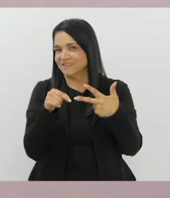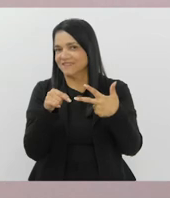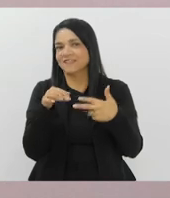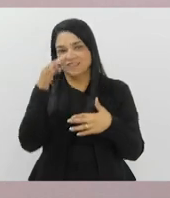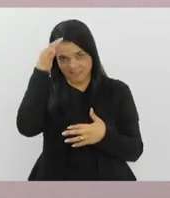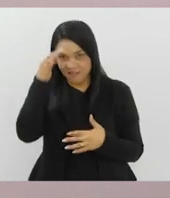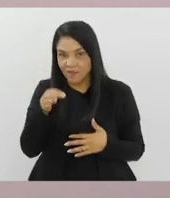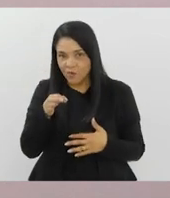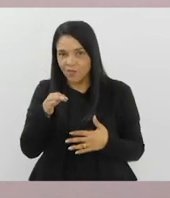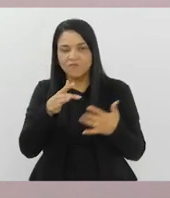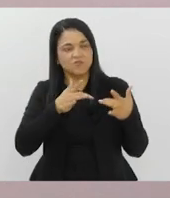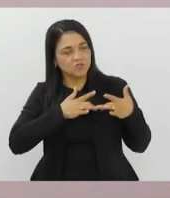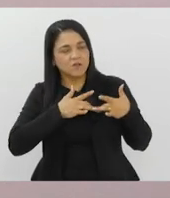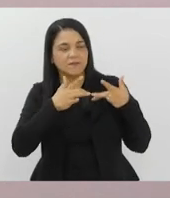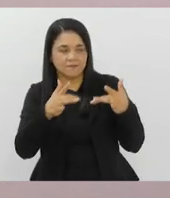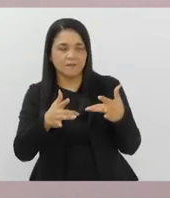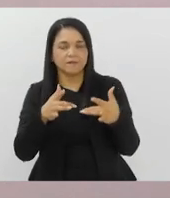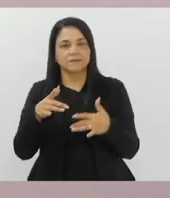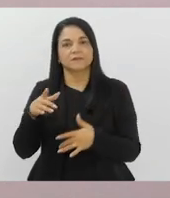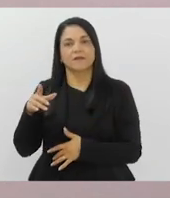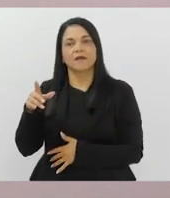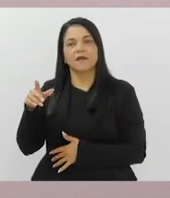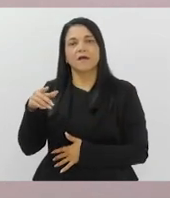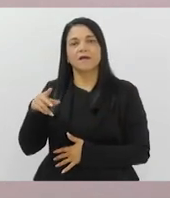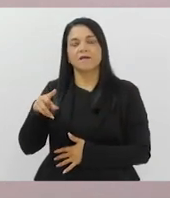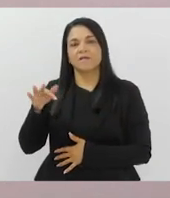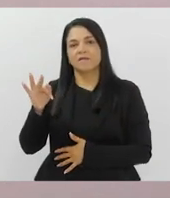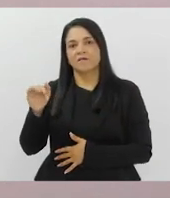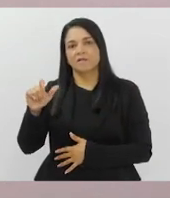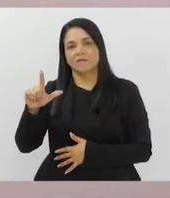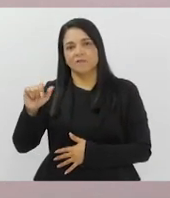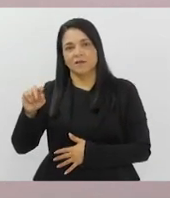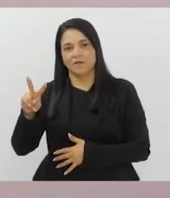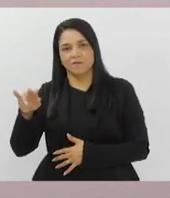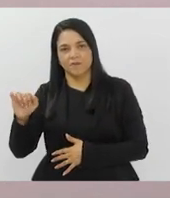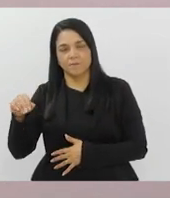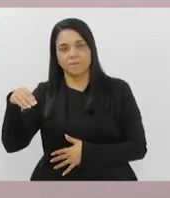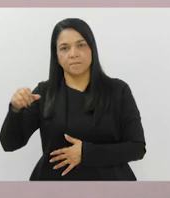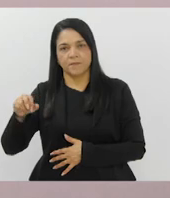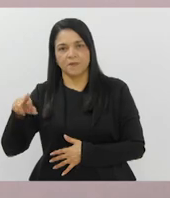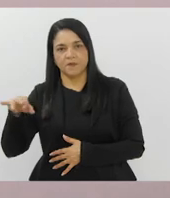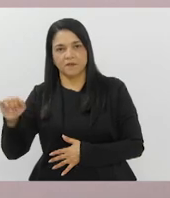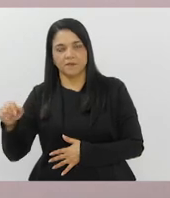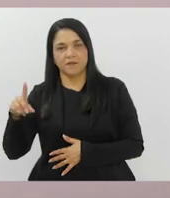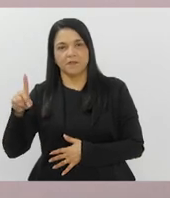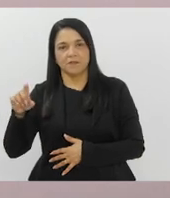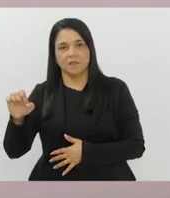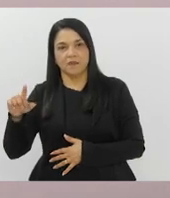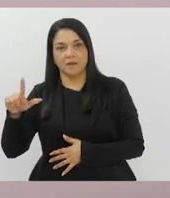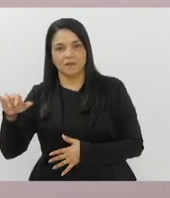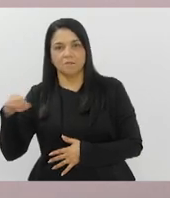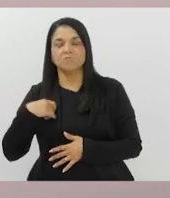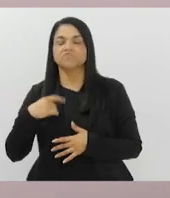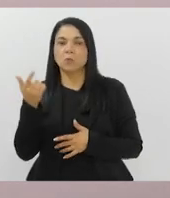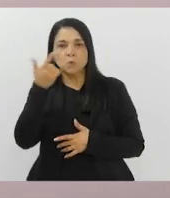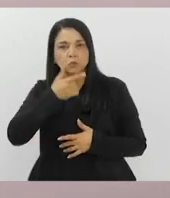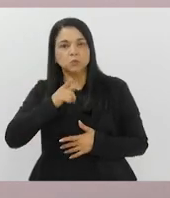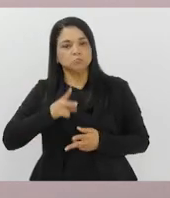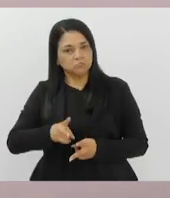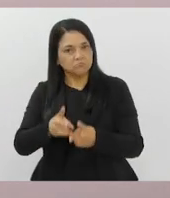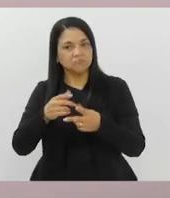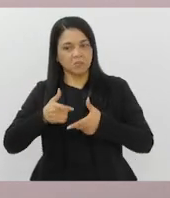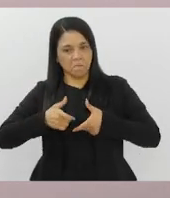aqui a nossa solidariedade à Flávia Maria de Lima, que ela continue trazendo muitas medalhas para o Brasil